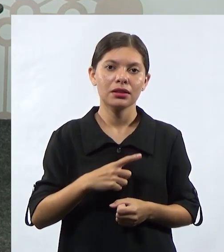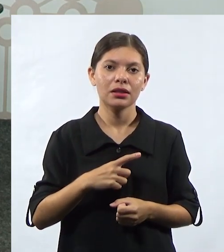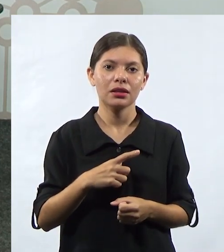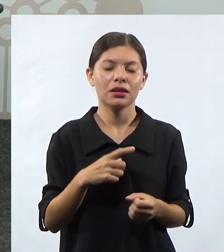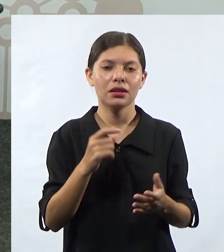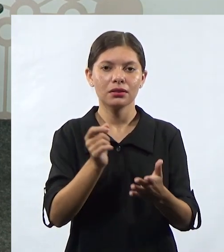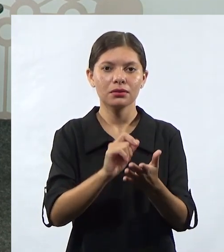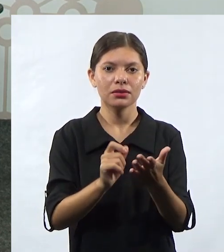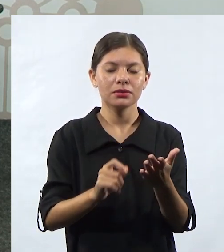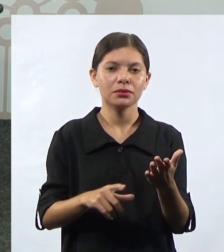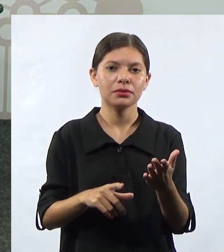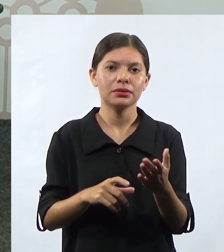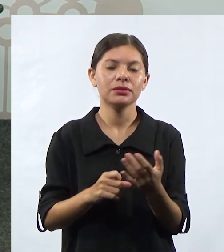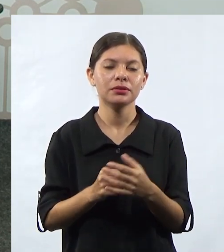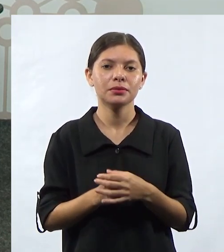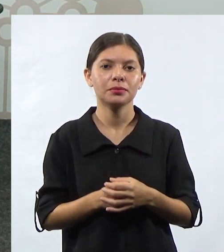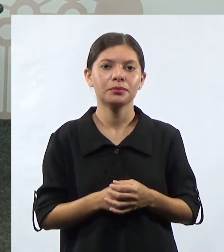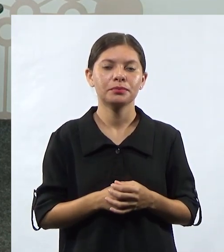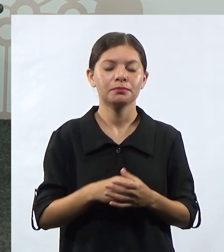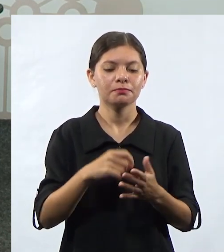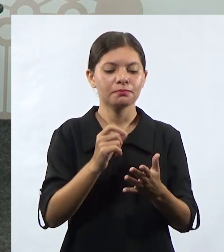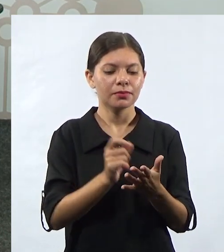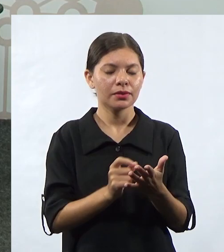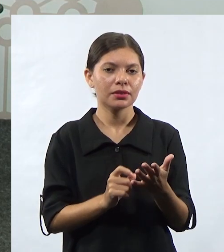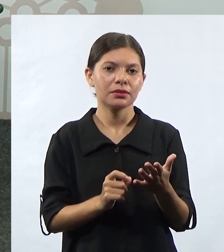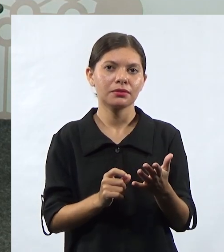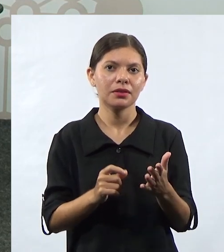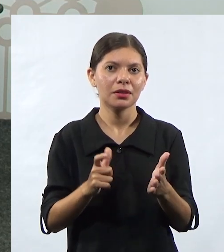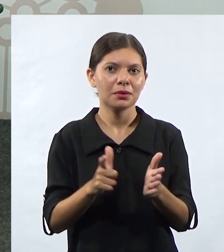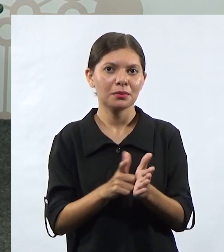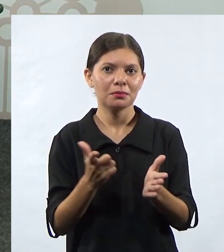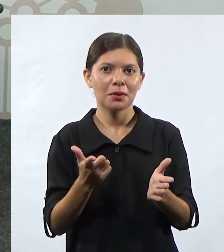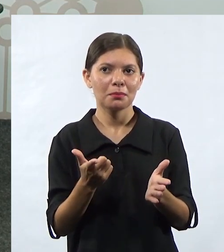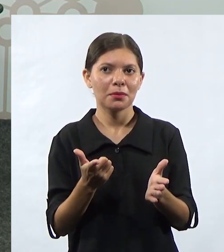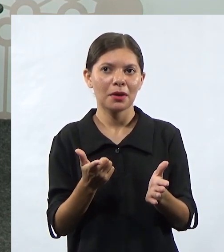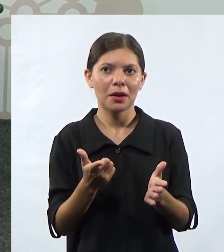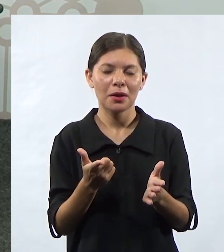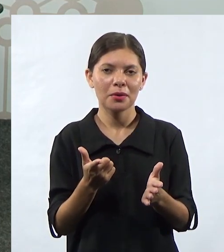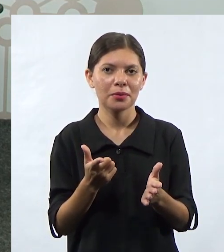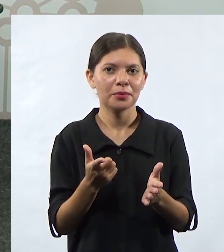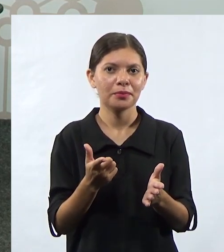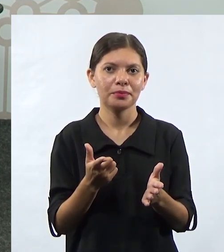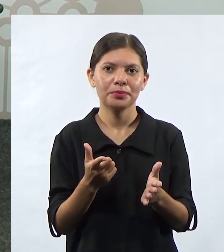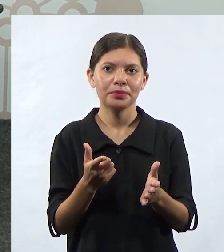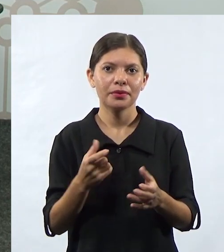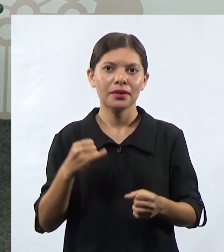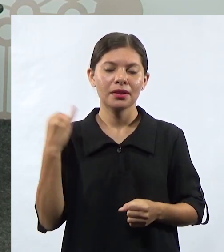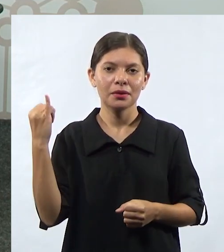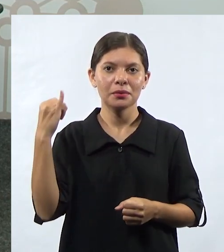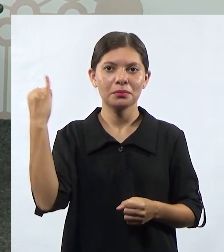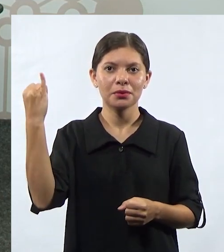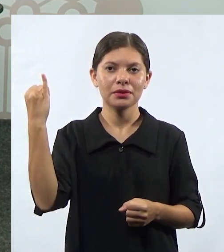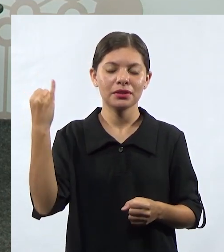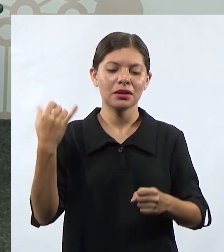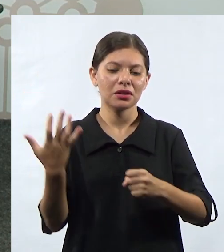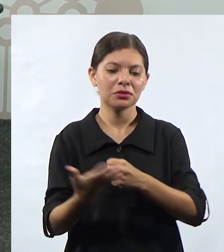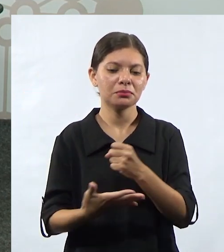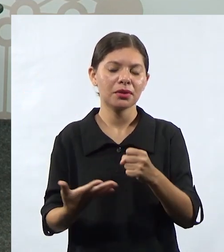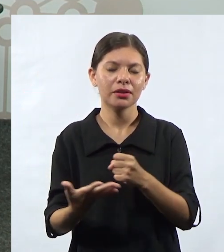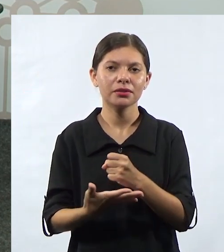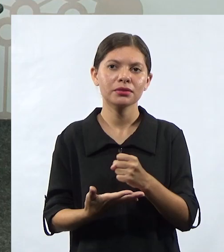suas notações. Faça nota ali mesmo, escrevendo. Acho que o papel e caneta para grupo focal é o basicão, mas